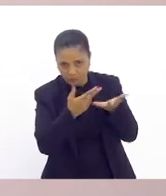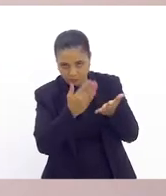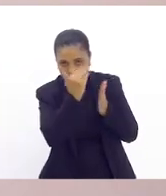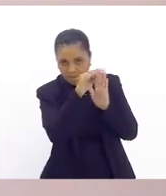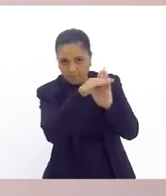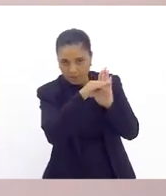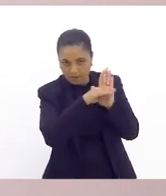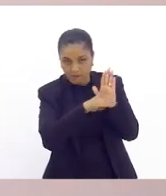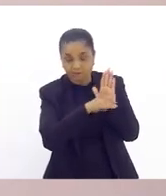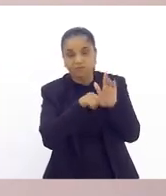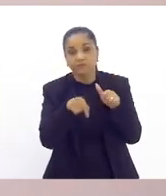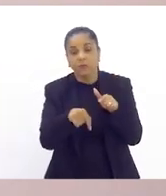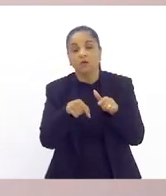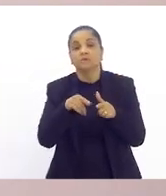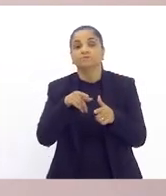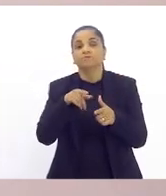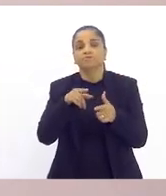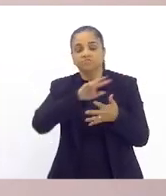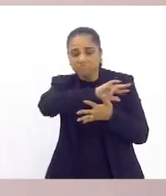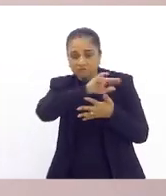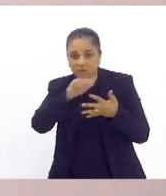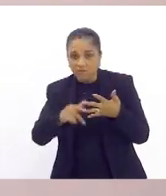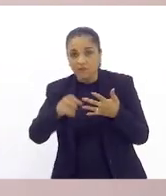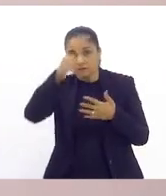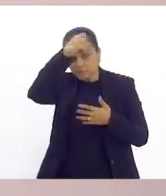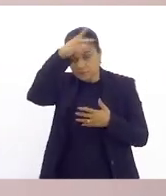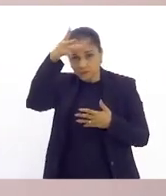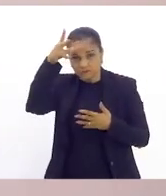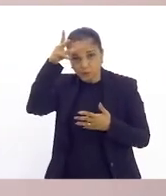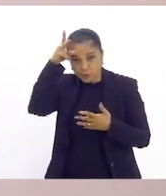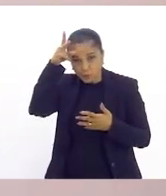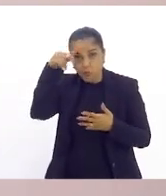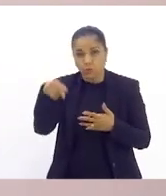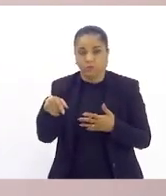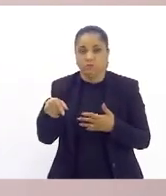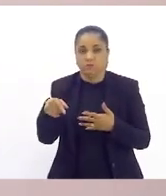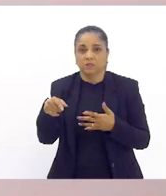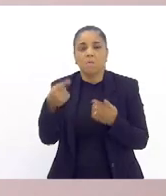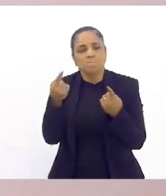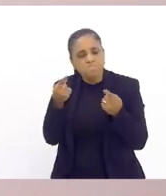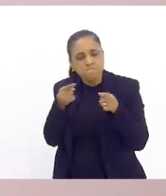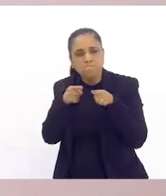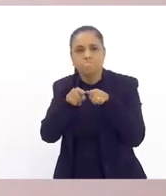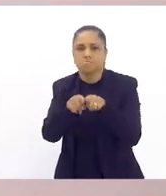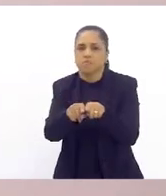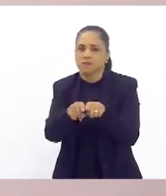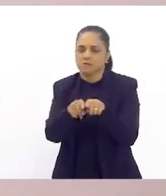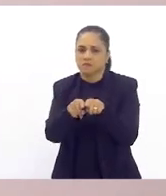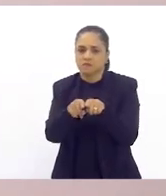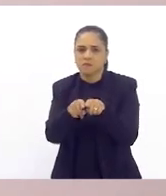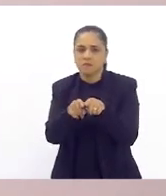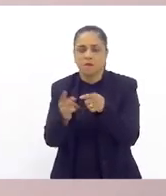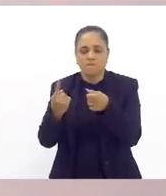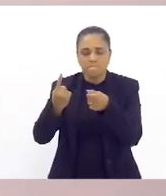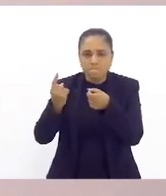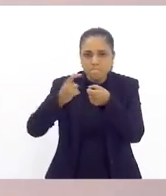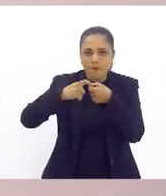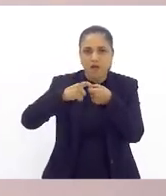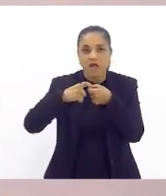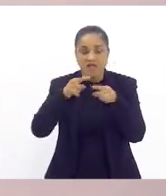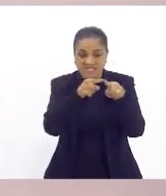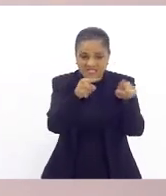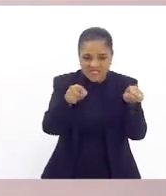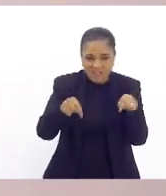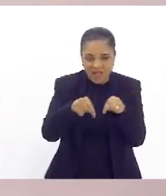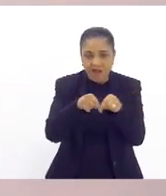essa situação diversas prefeituras aí foram extremamente parceiras criamos salas de